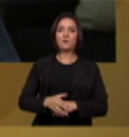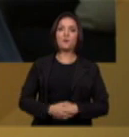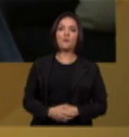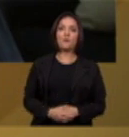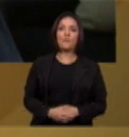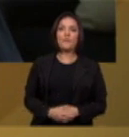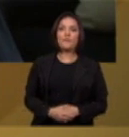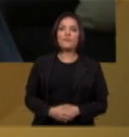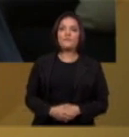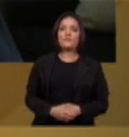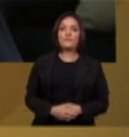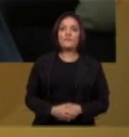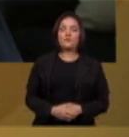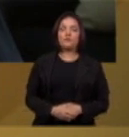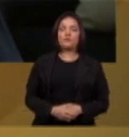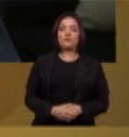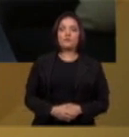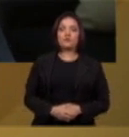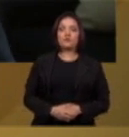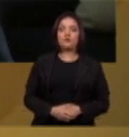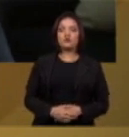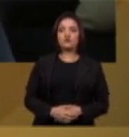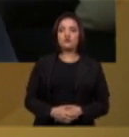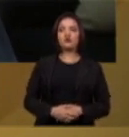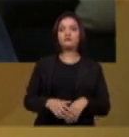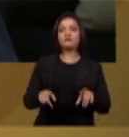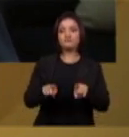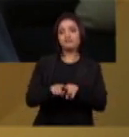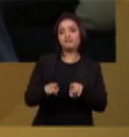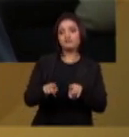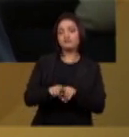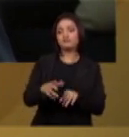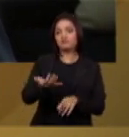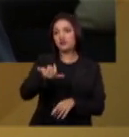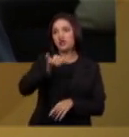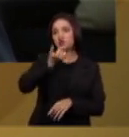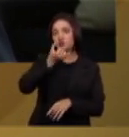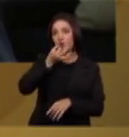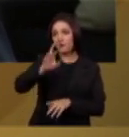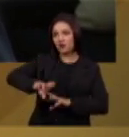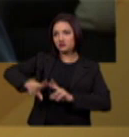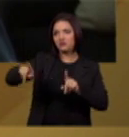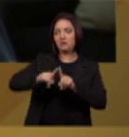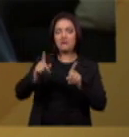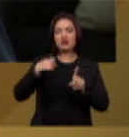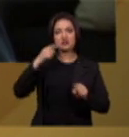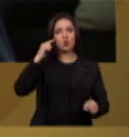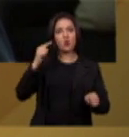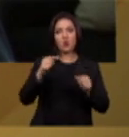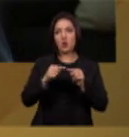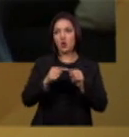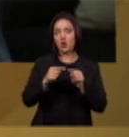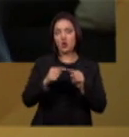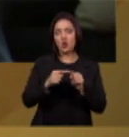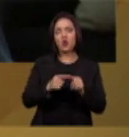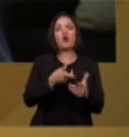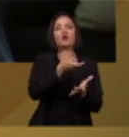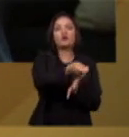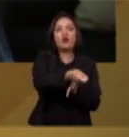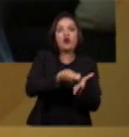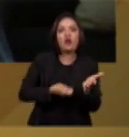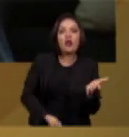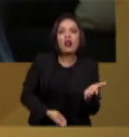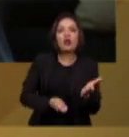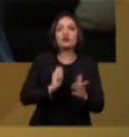República. Presidente, também pedindo vênia à opinião. Em contrário, acompanho integralmente o eminente ministro relator,